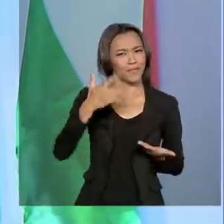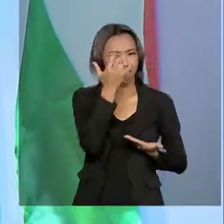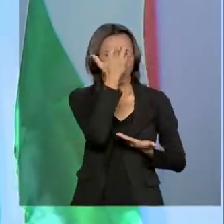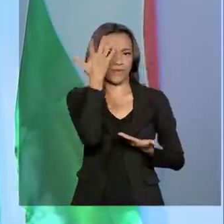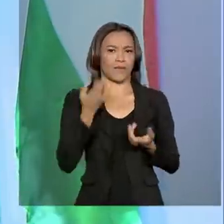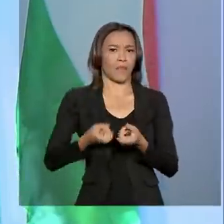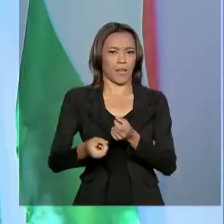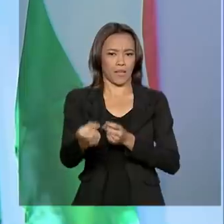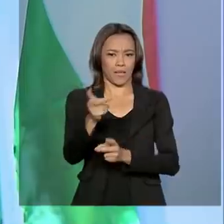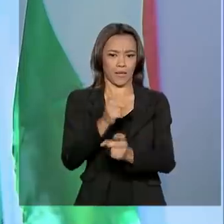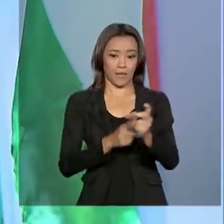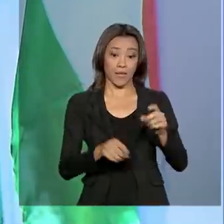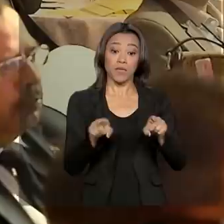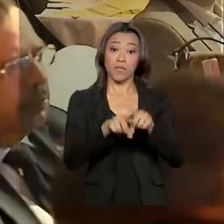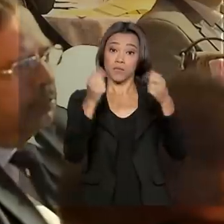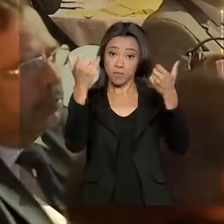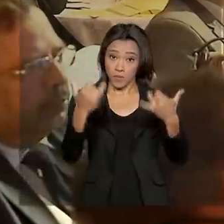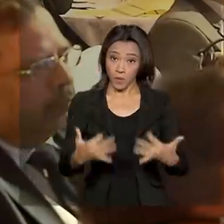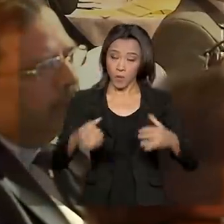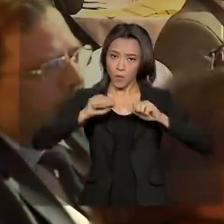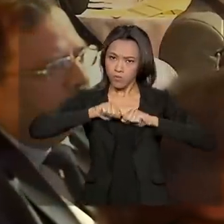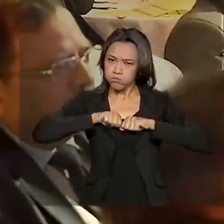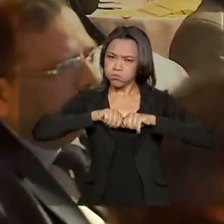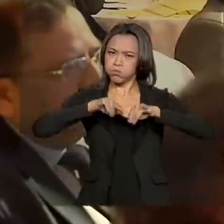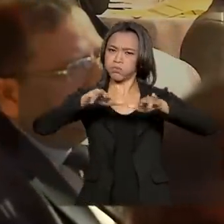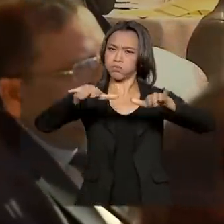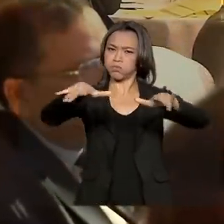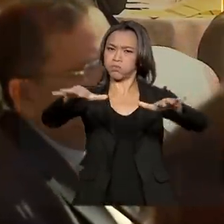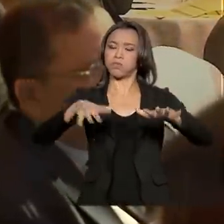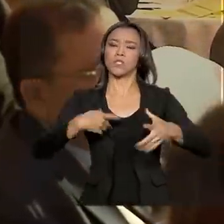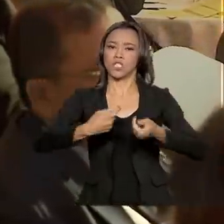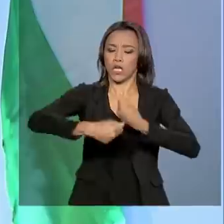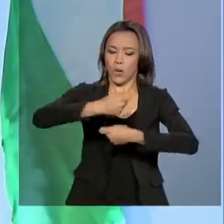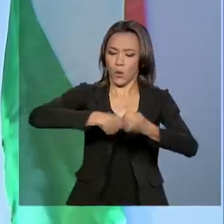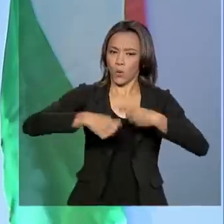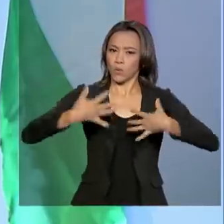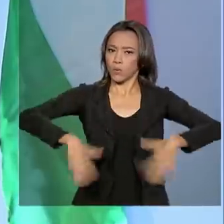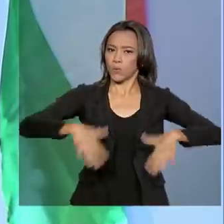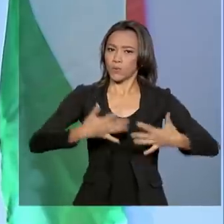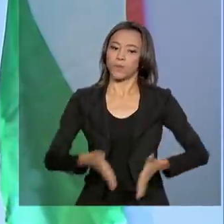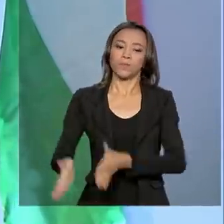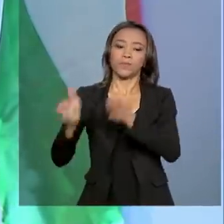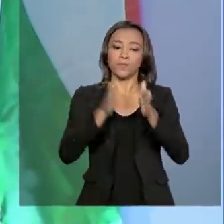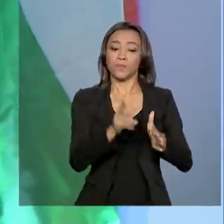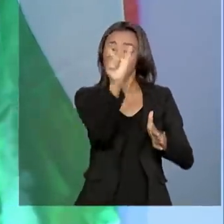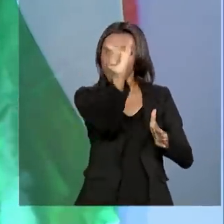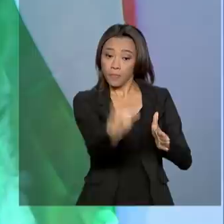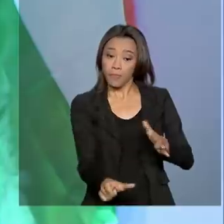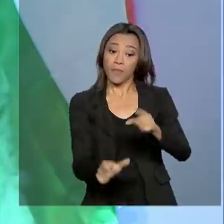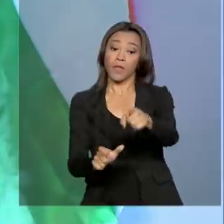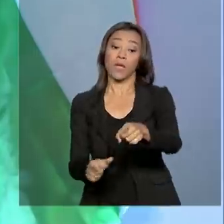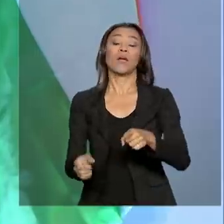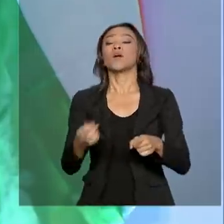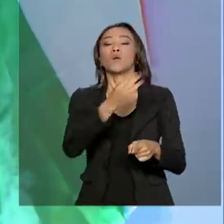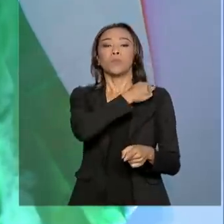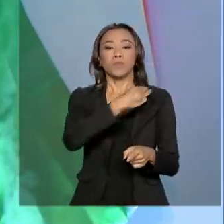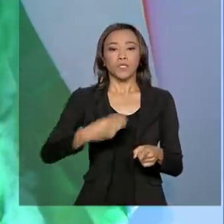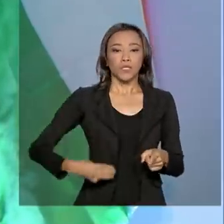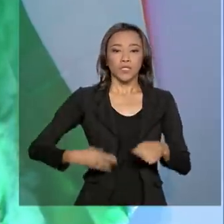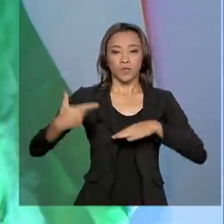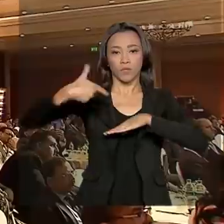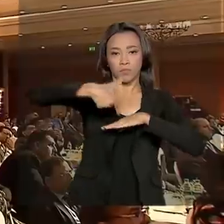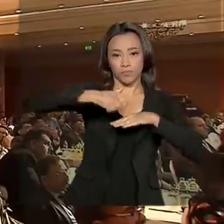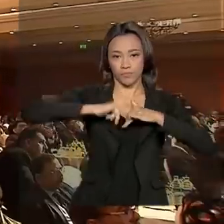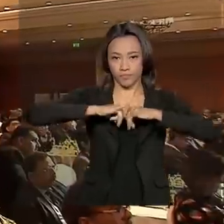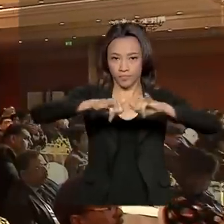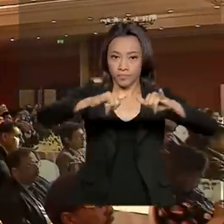E ressaltou que a margem de expansão desse fluxo de negócios é grande. O ministro de Minas e Energia, Bento Albuquerque, disse que Índia e